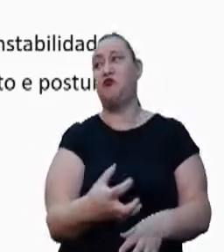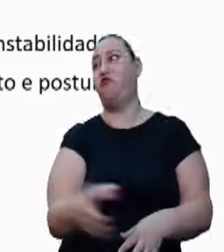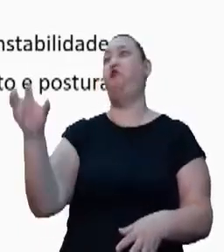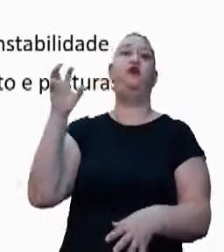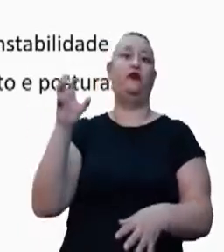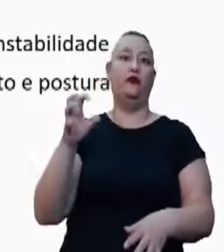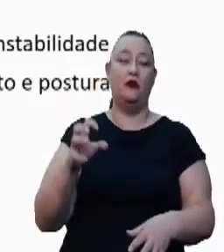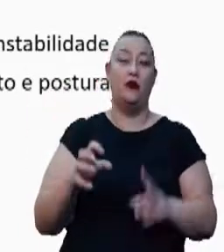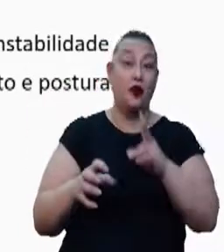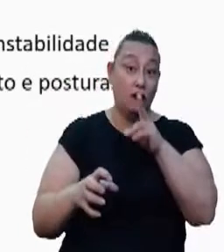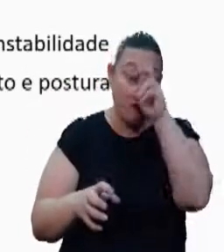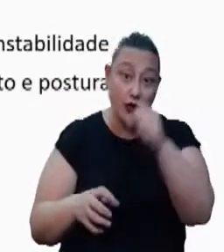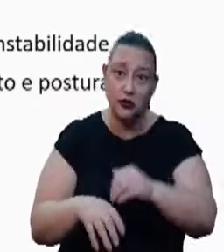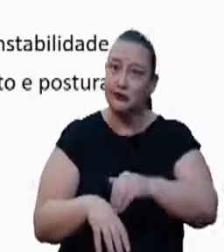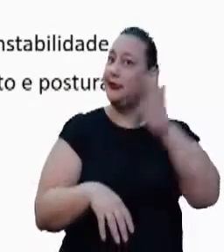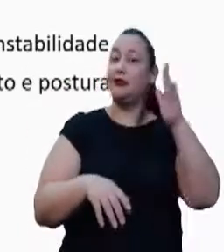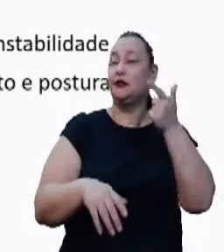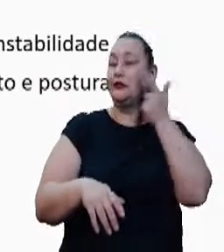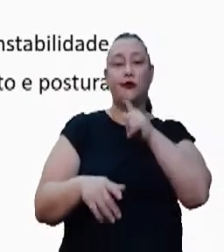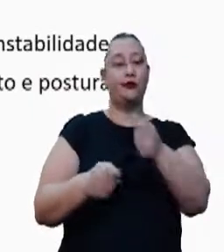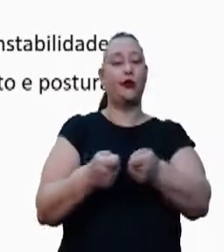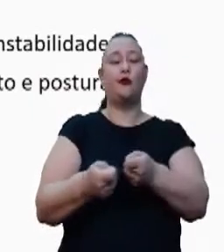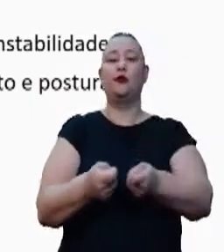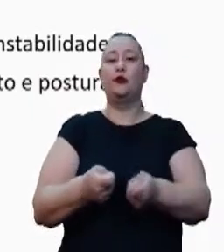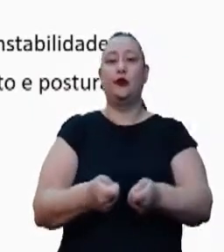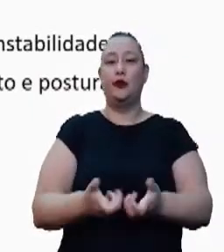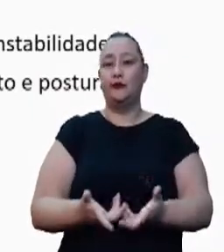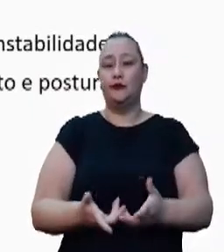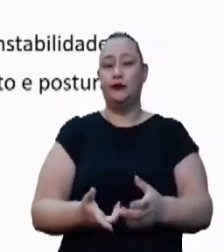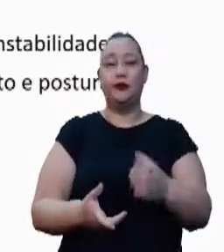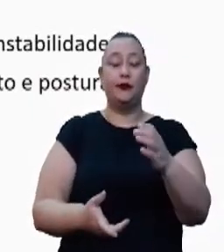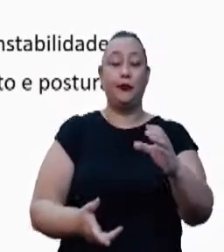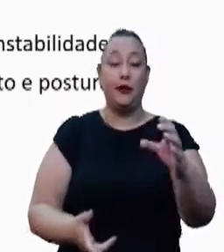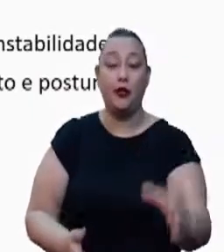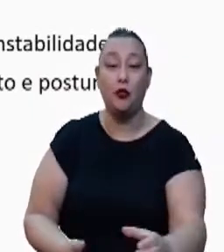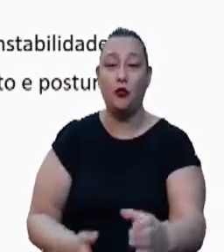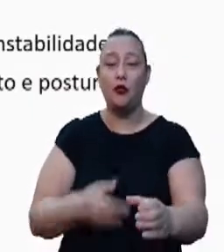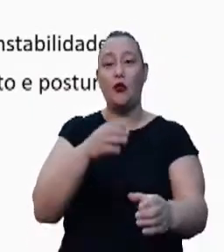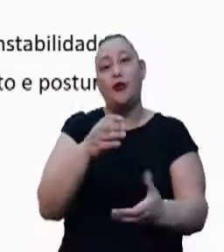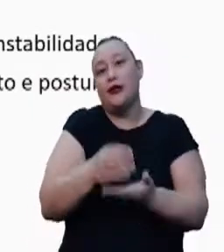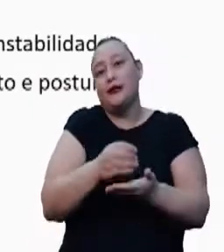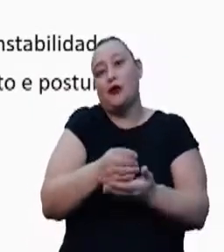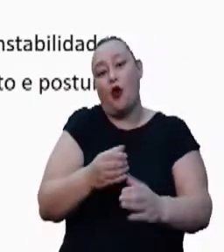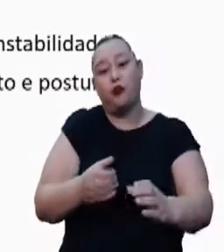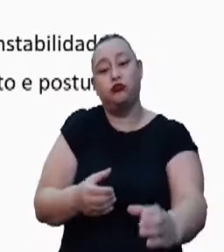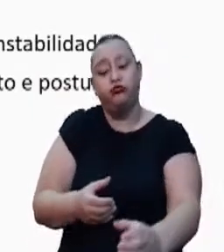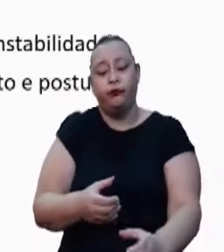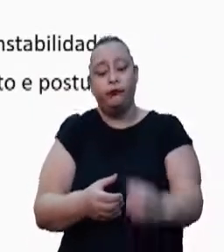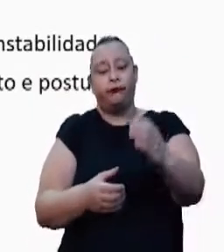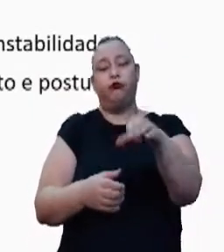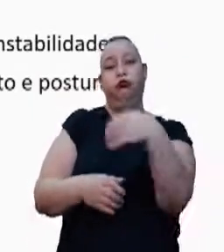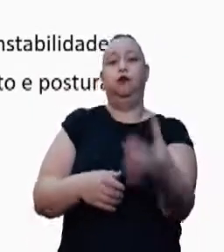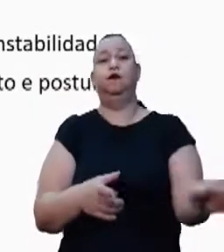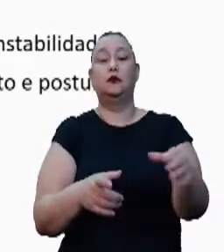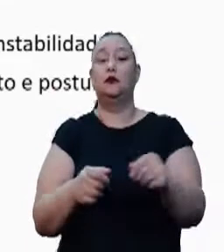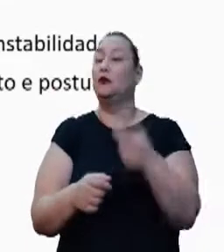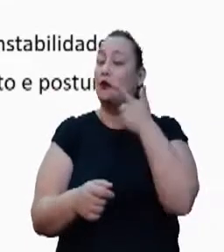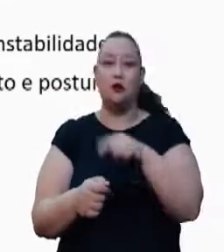força muito grande, e você derruba as coisas que você vai pegar, e você não consegue controlar esse movimento